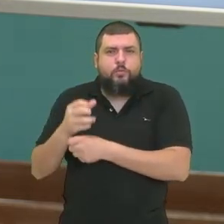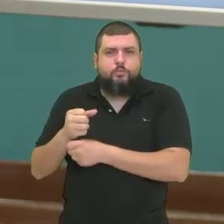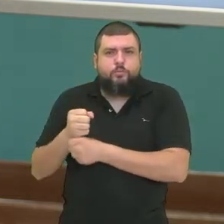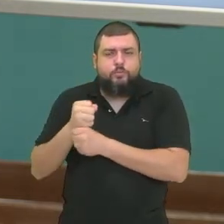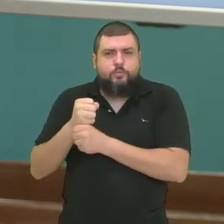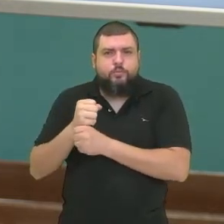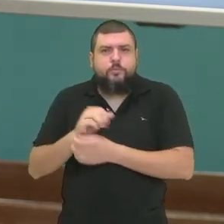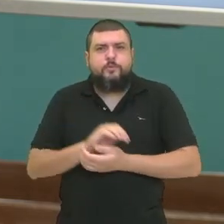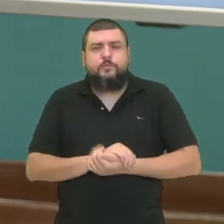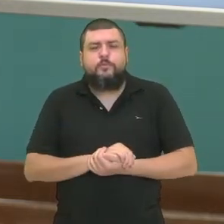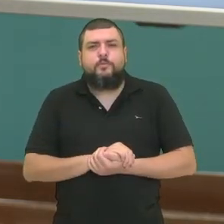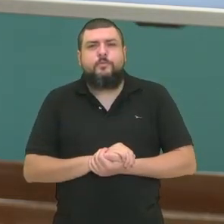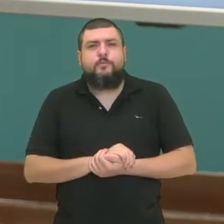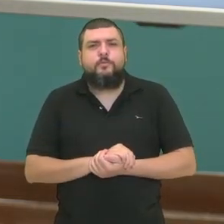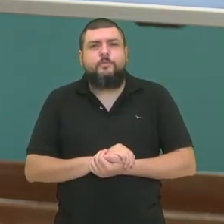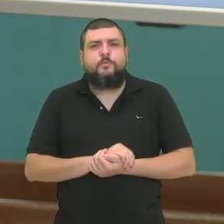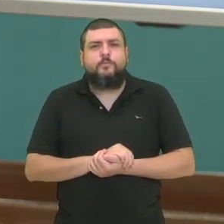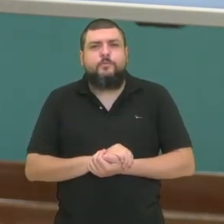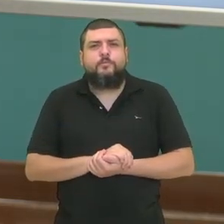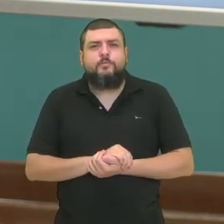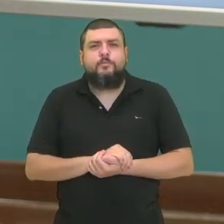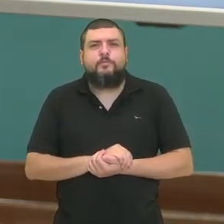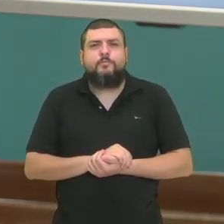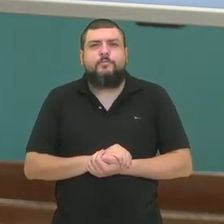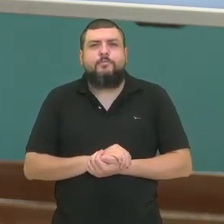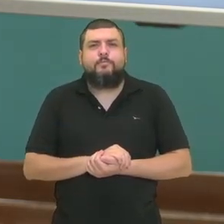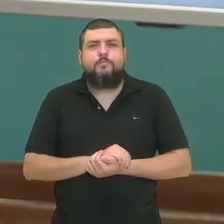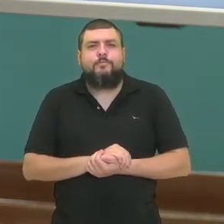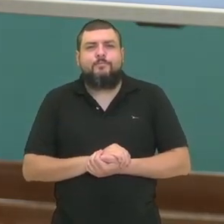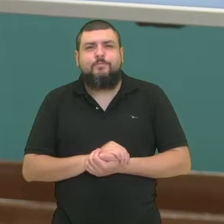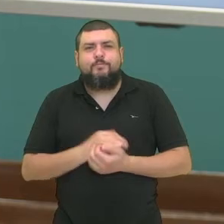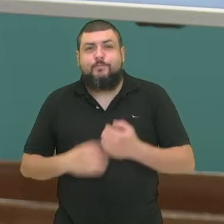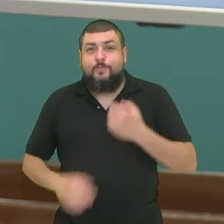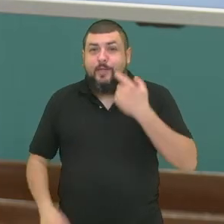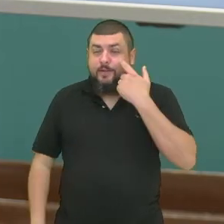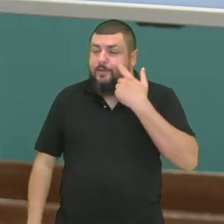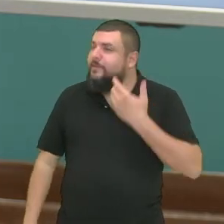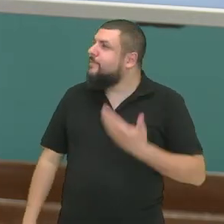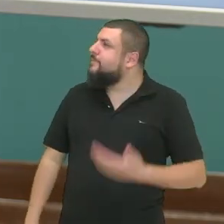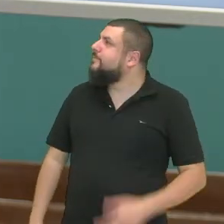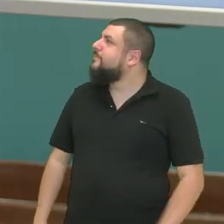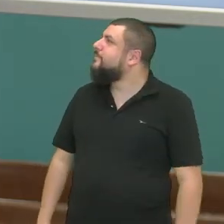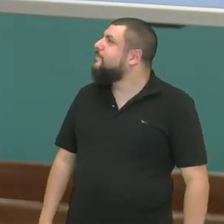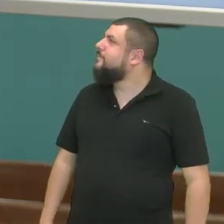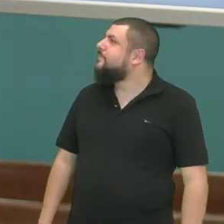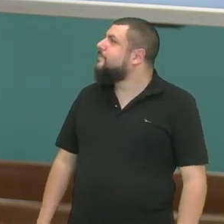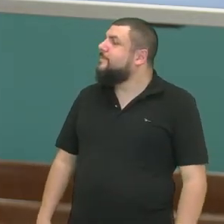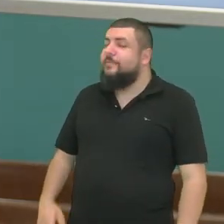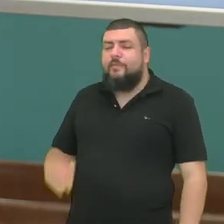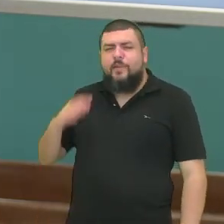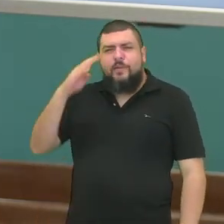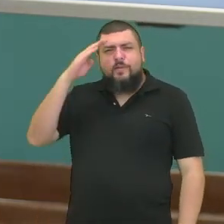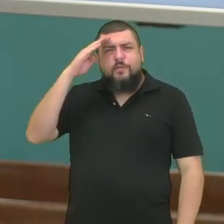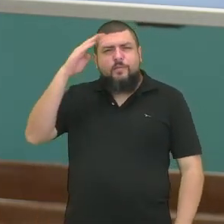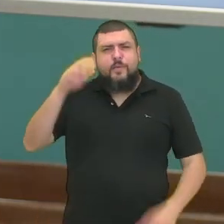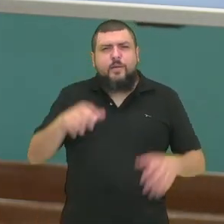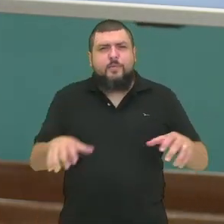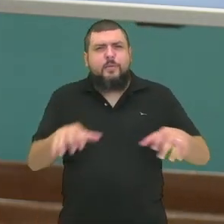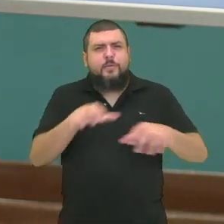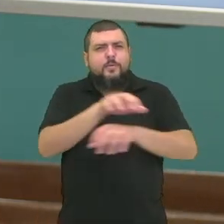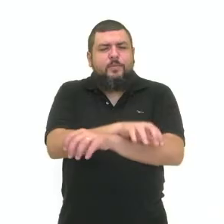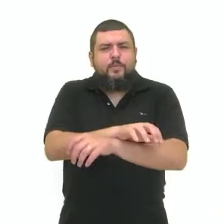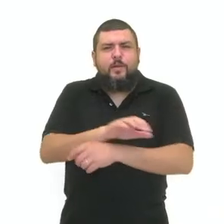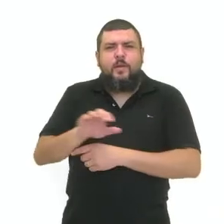tudo isso daí. Muito bem. Aqui então temos um panorama aí dos principais biomas da África. Reparem, né,